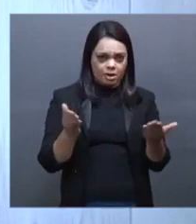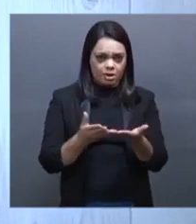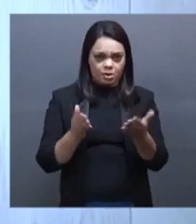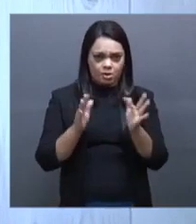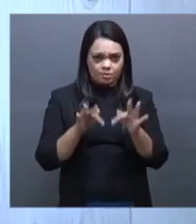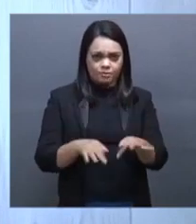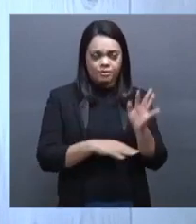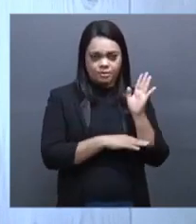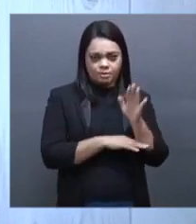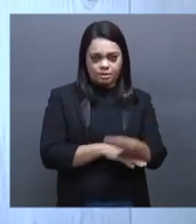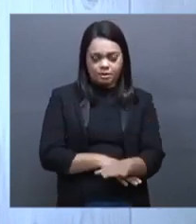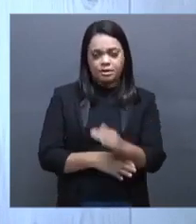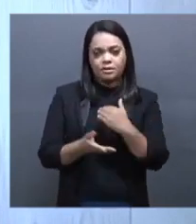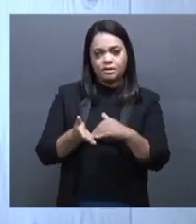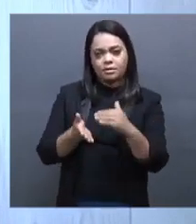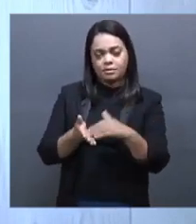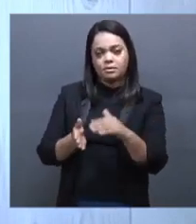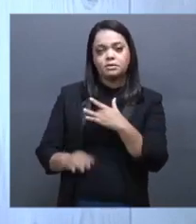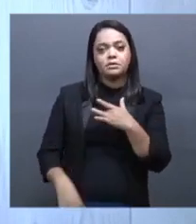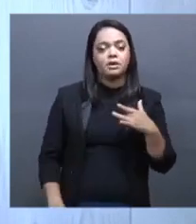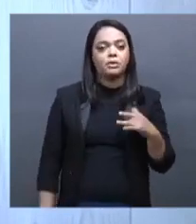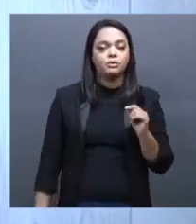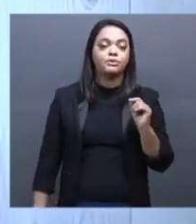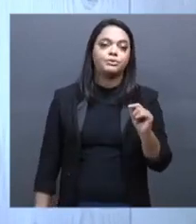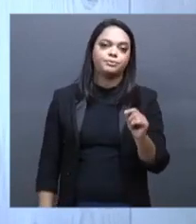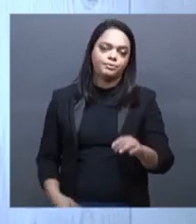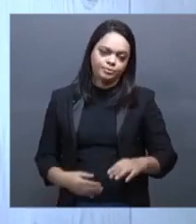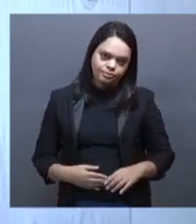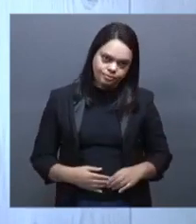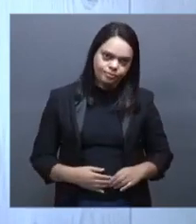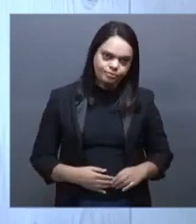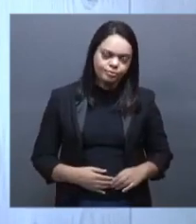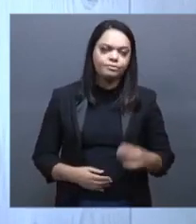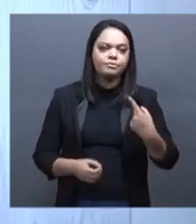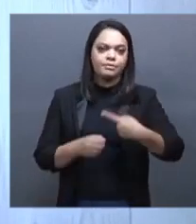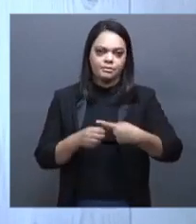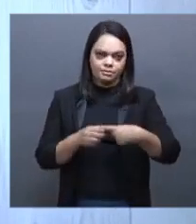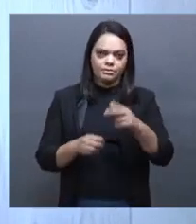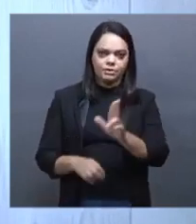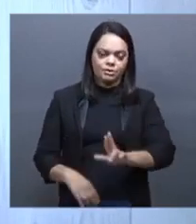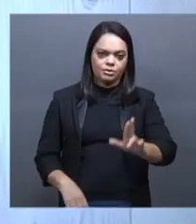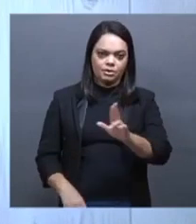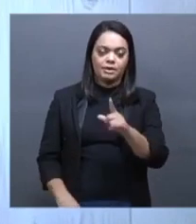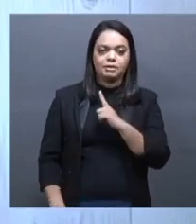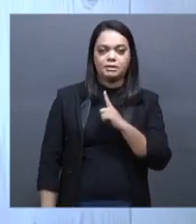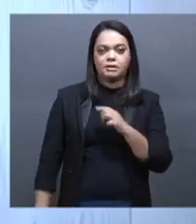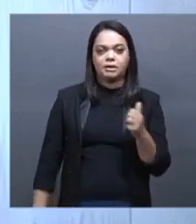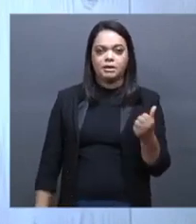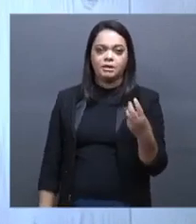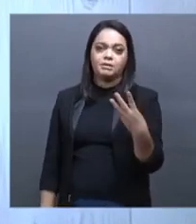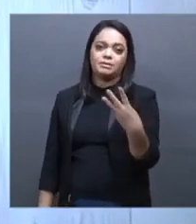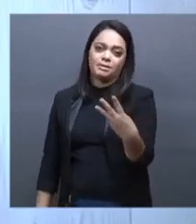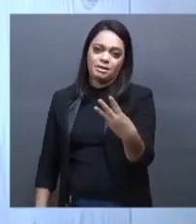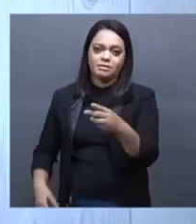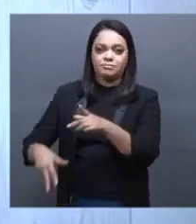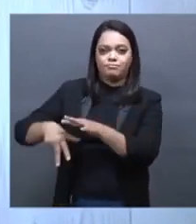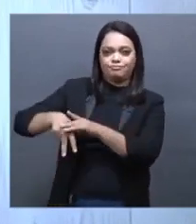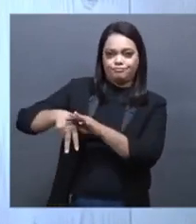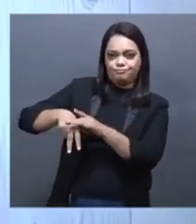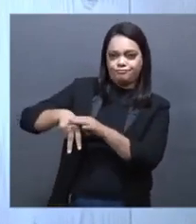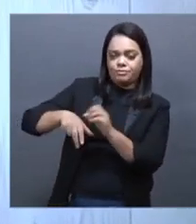final da tarde pela Secretaria Municipal de Saúde, é a seguinte. A cidade já contabiliza 13 casos